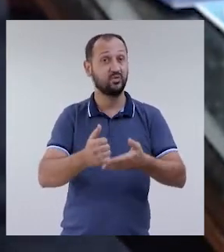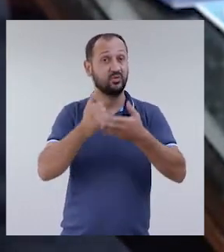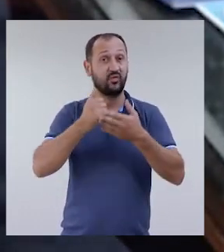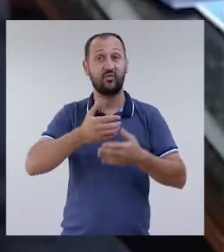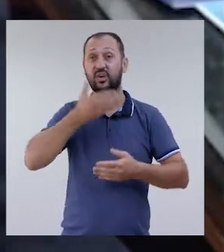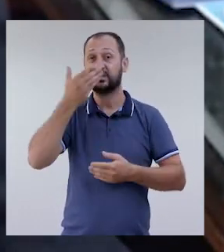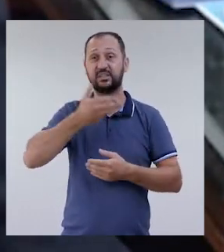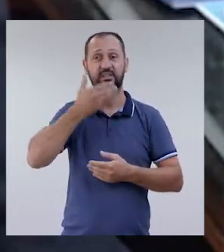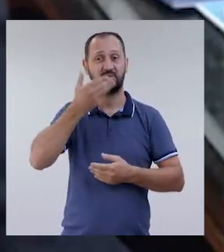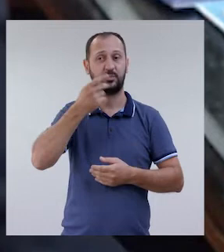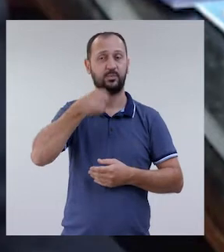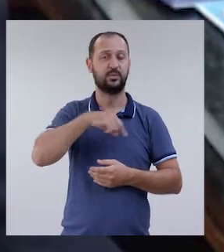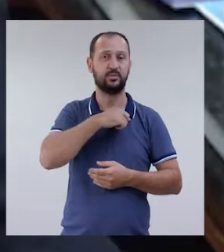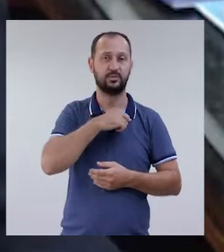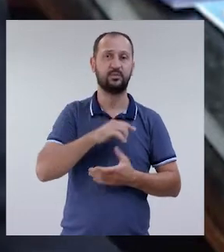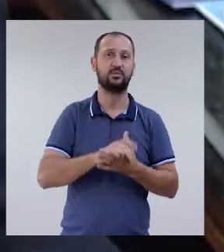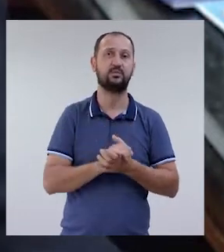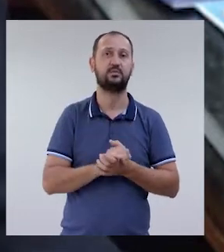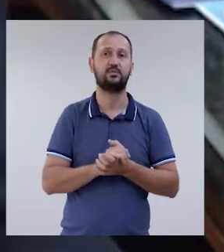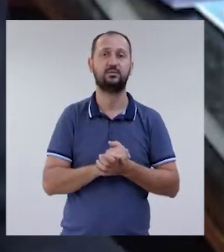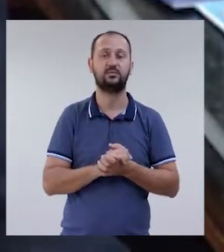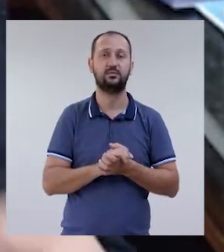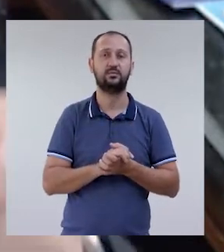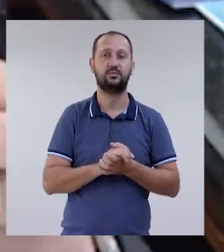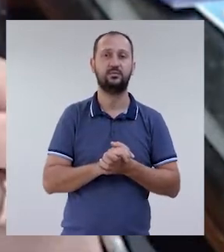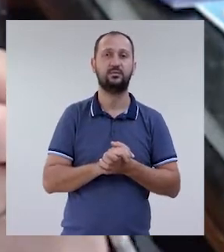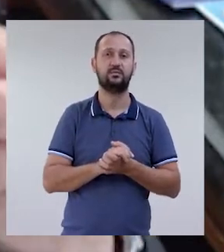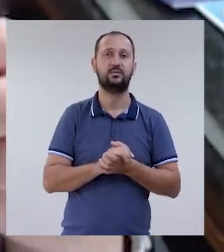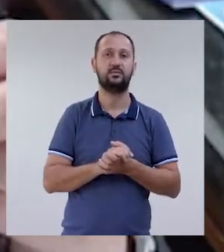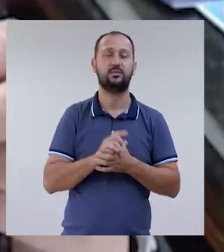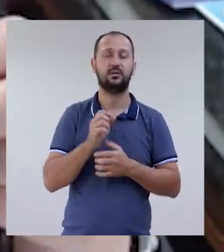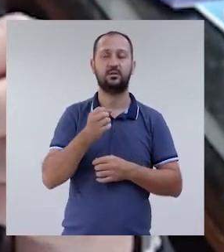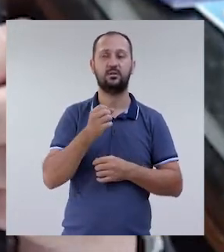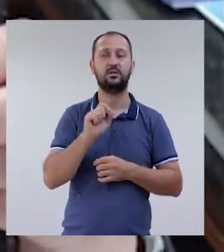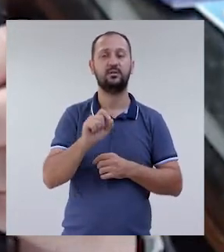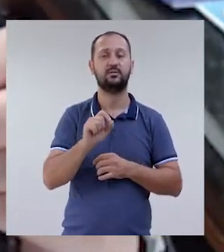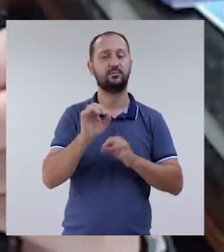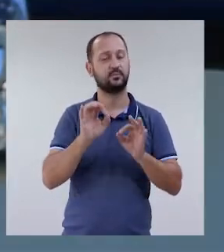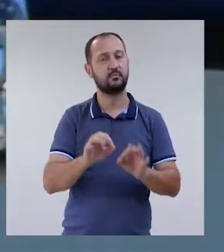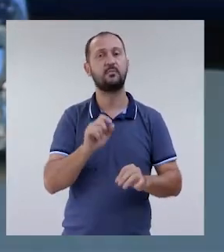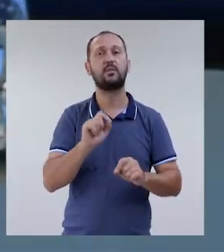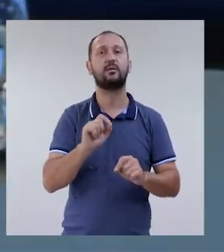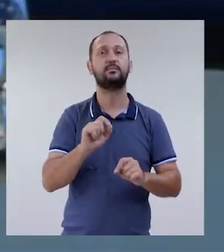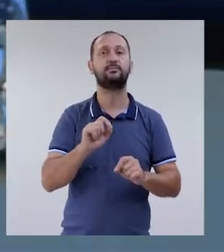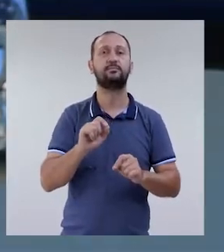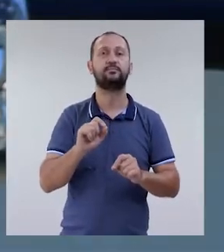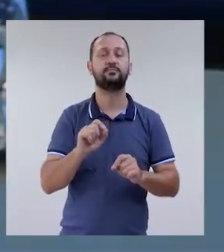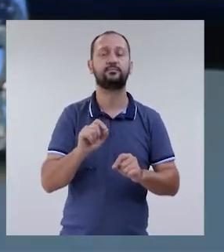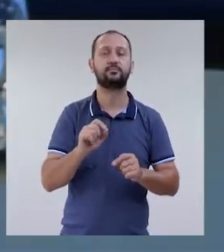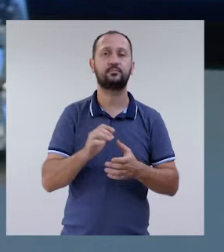isso aí facilitou bastante, né? Naturalmente que